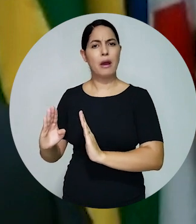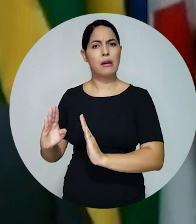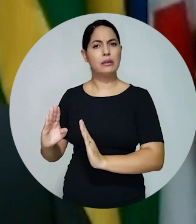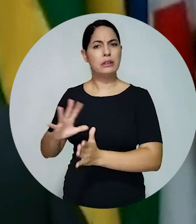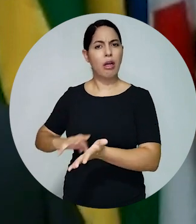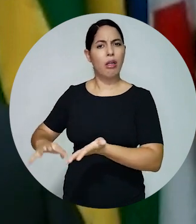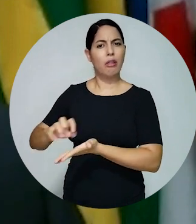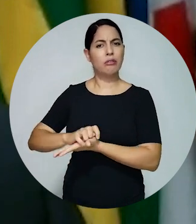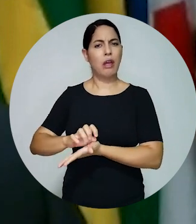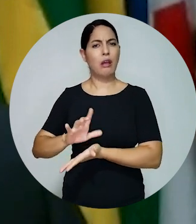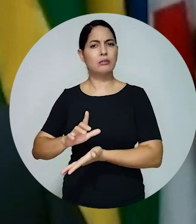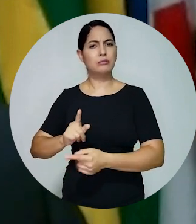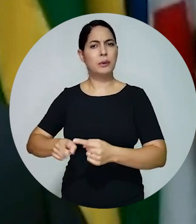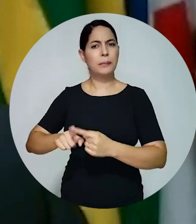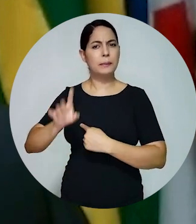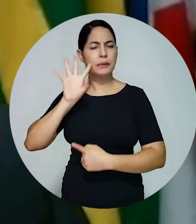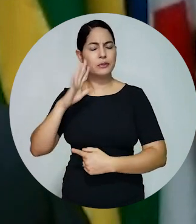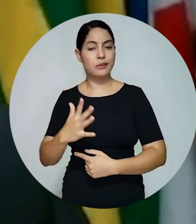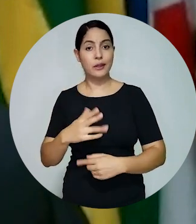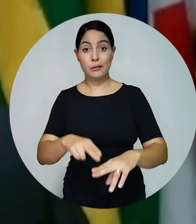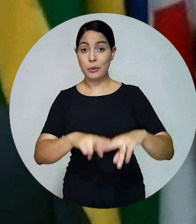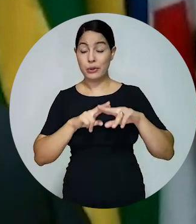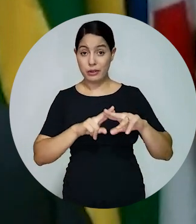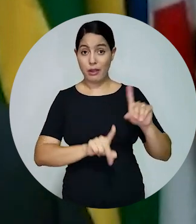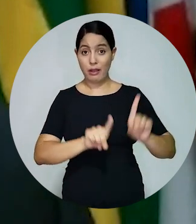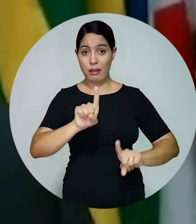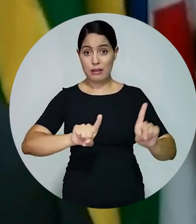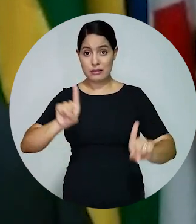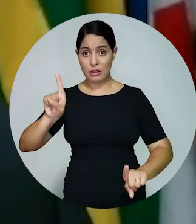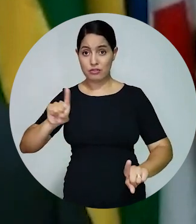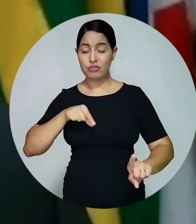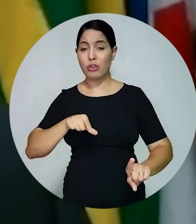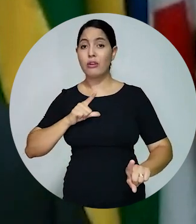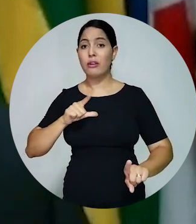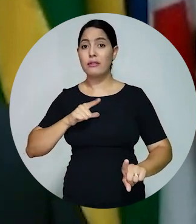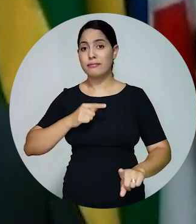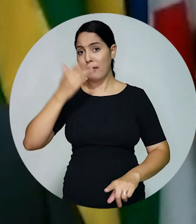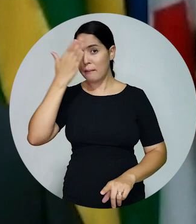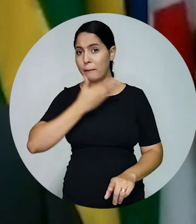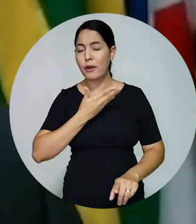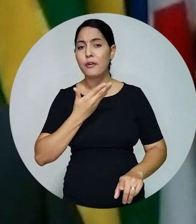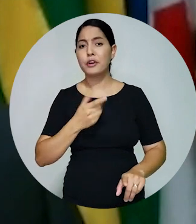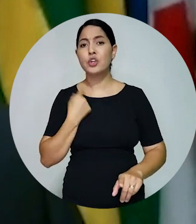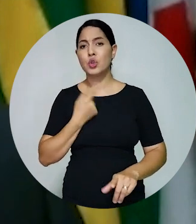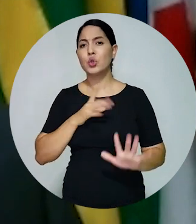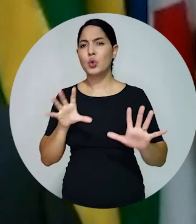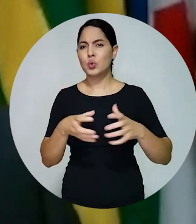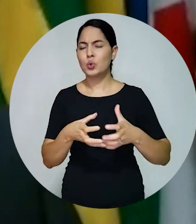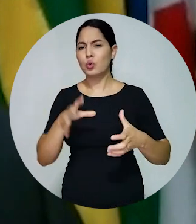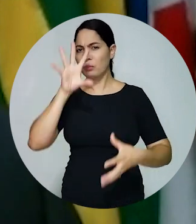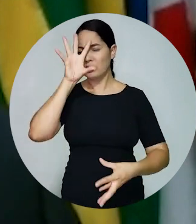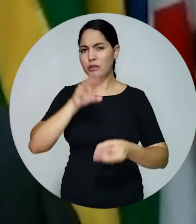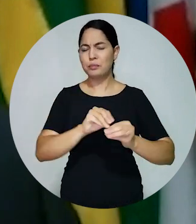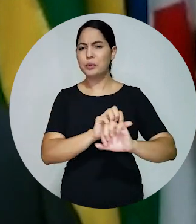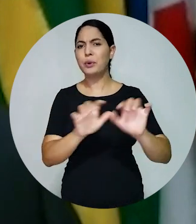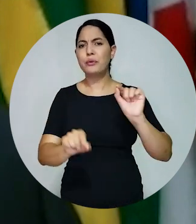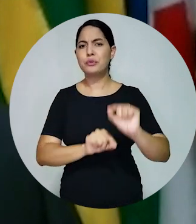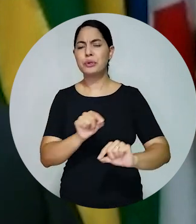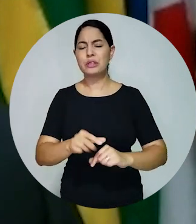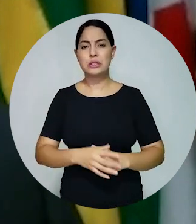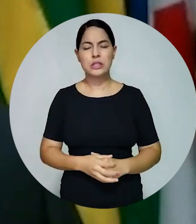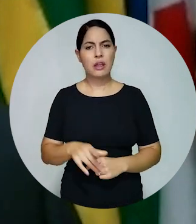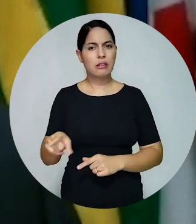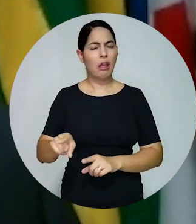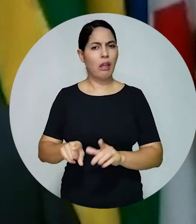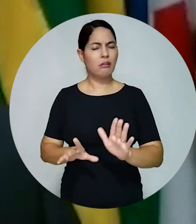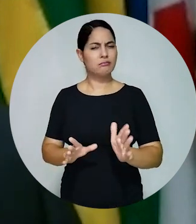e estruturação de dados para o enfrentamento desse problema. As estatísticas, elas não podem servir, e essa foi a conclusão do grupo,